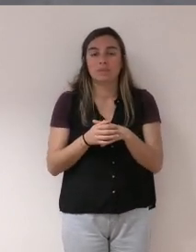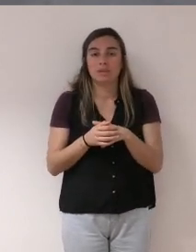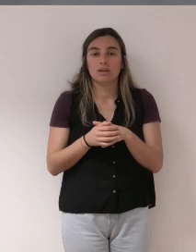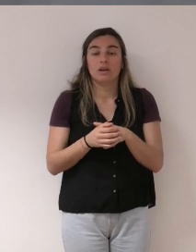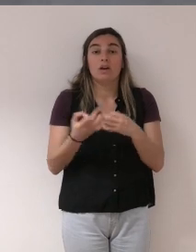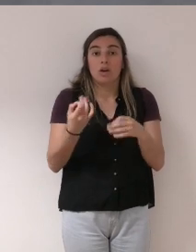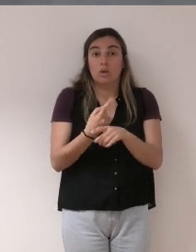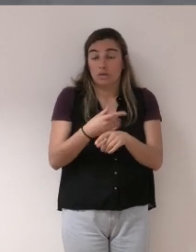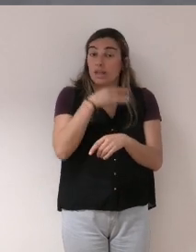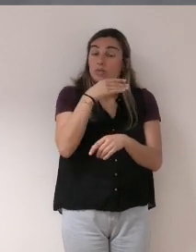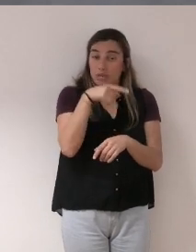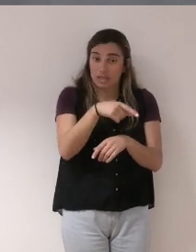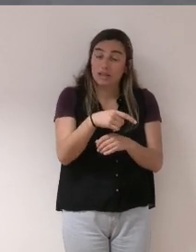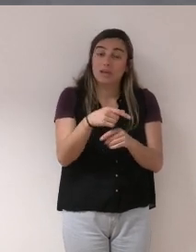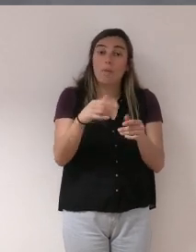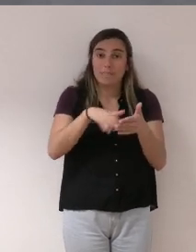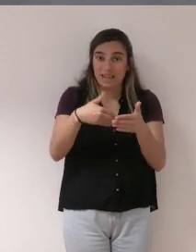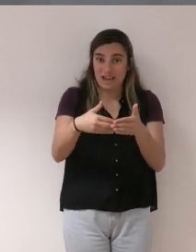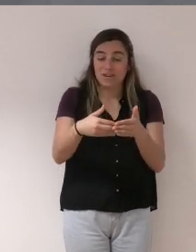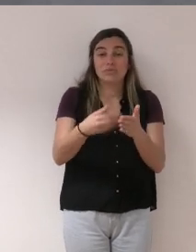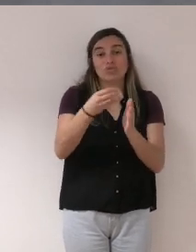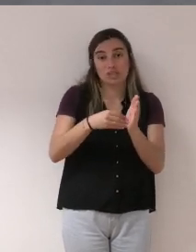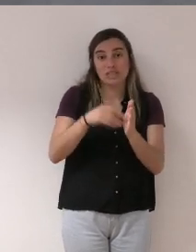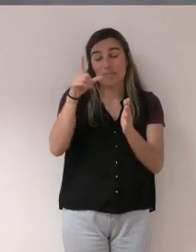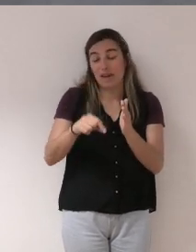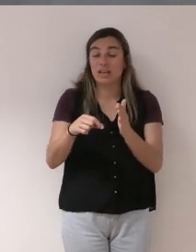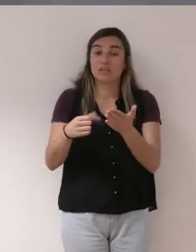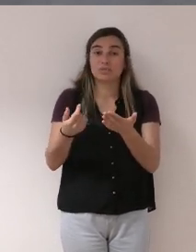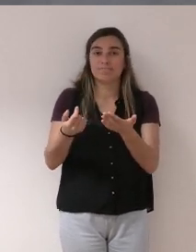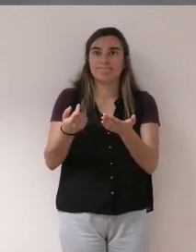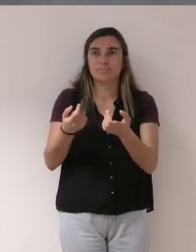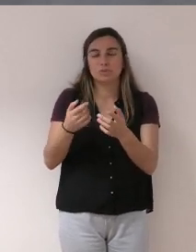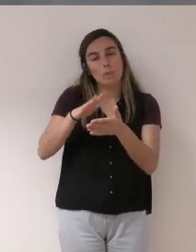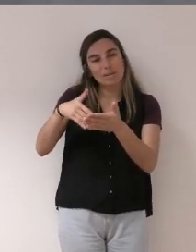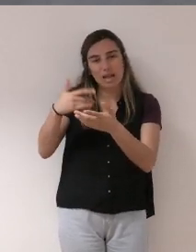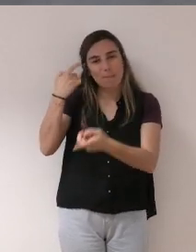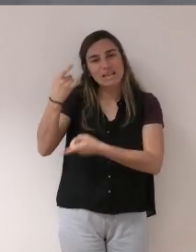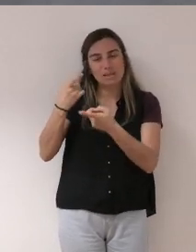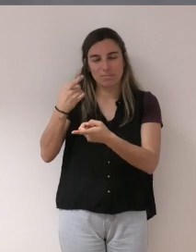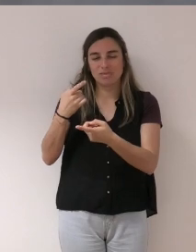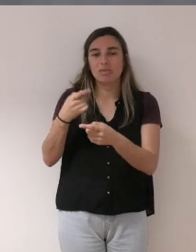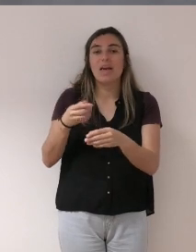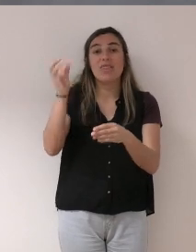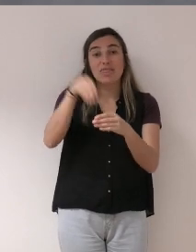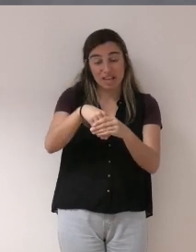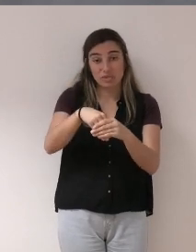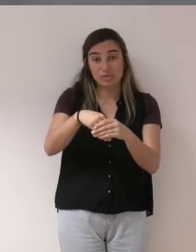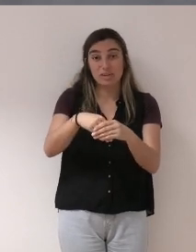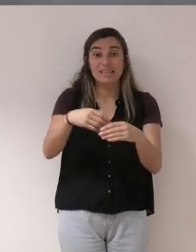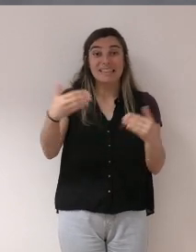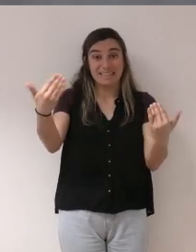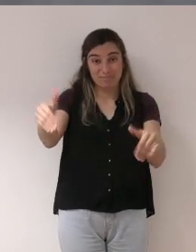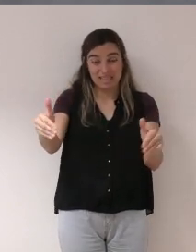o que é dito, tanto no plano narrativo quanto no plano reflexivo, no interior de margens razoavelmente